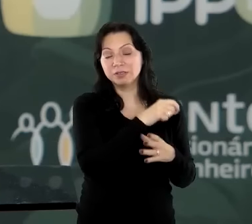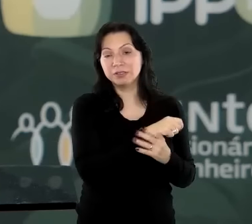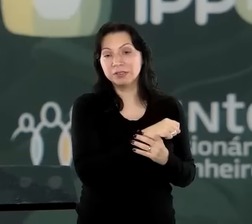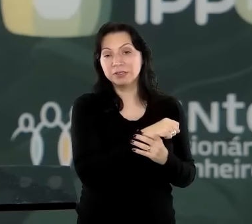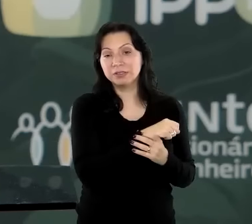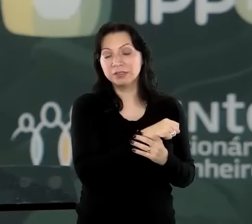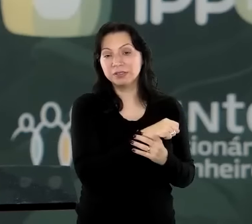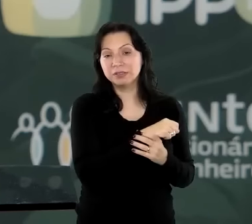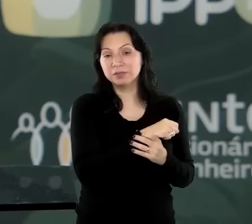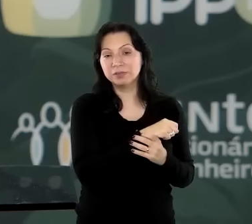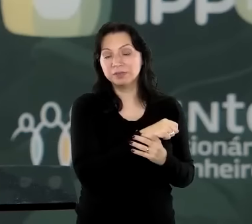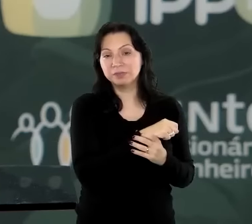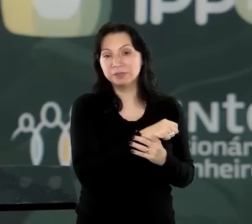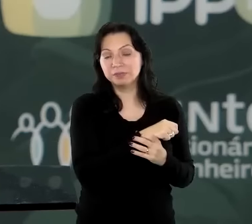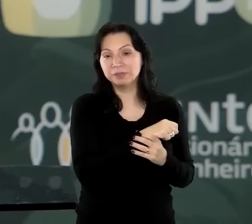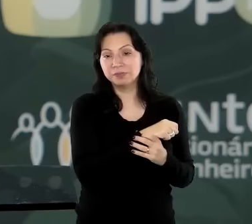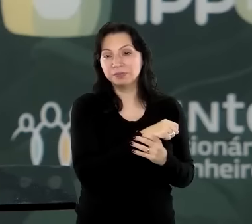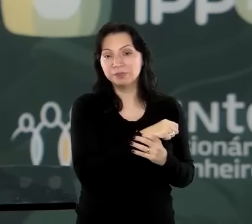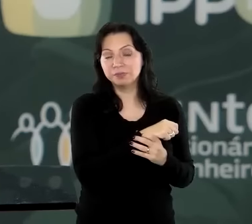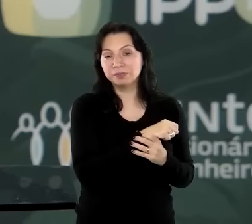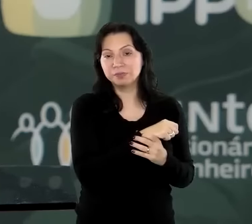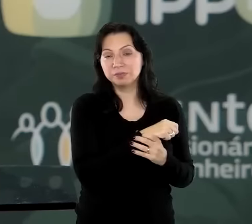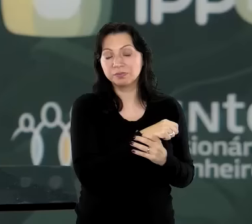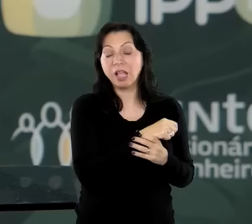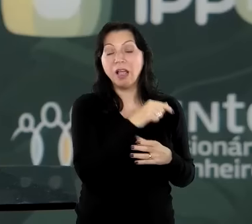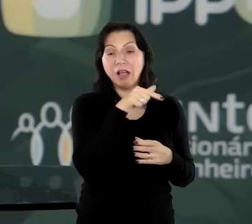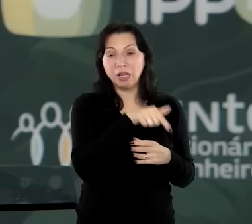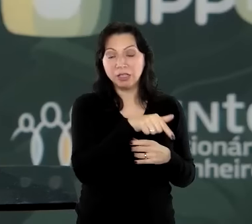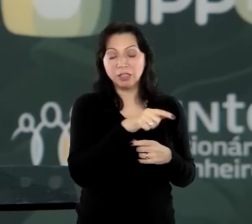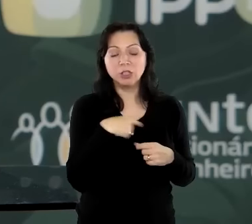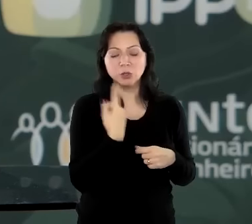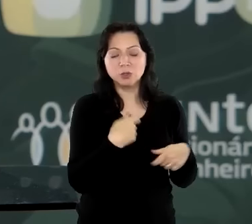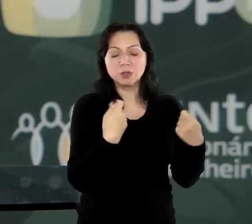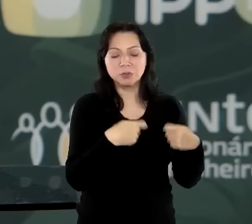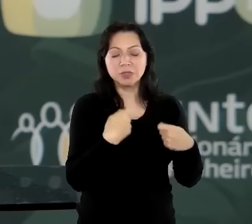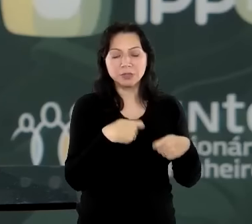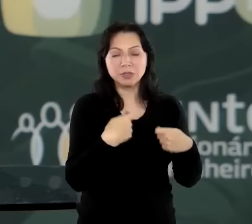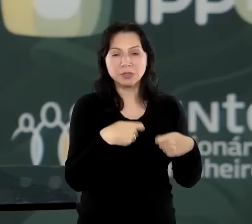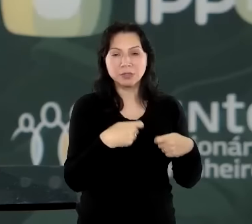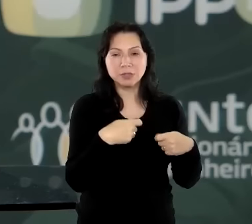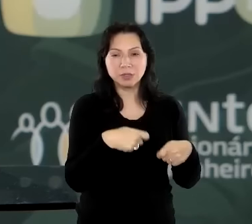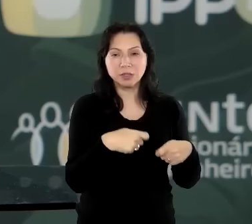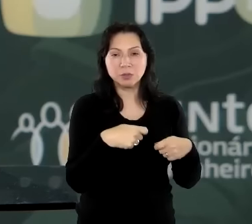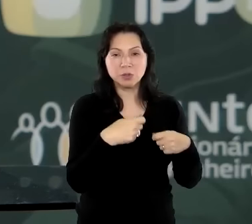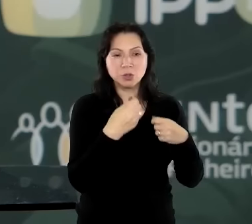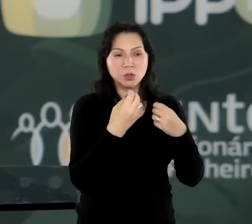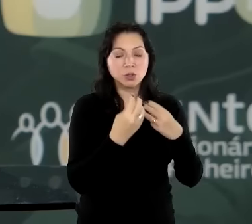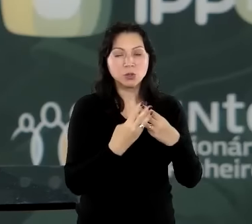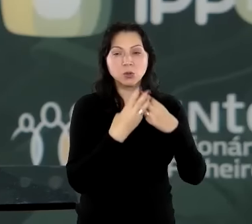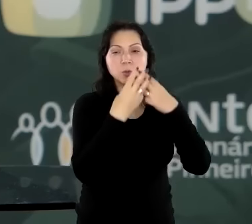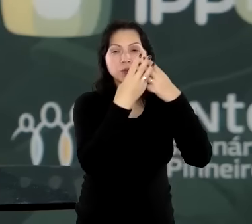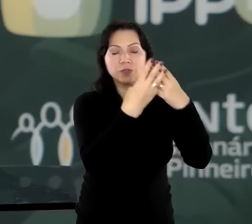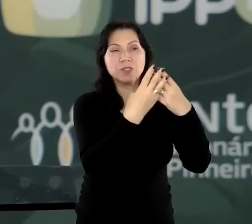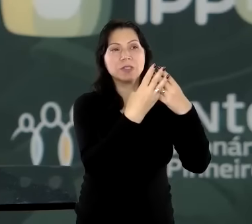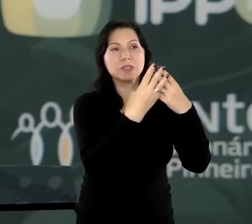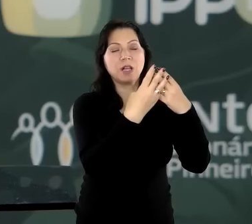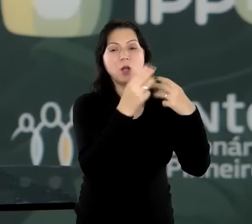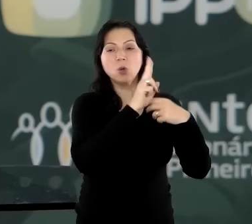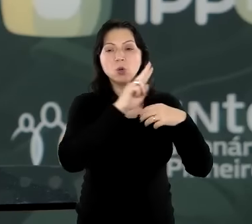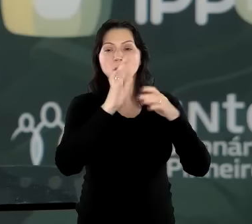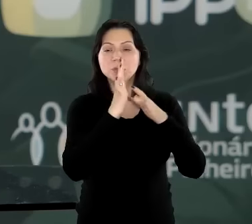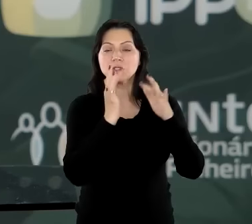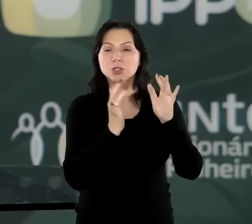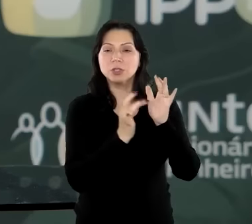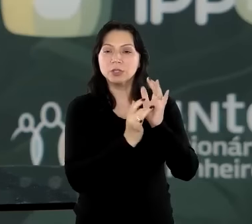confesse ousadamente o nome de Cristo pelo sacrifício do louvor. Olha o